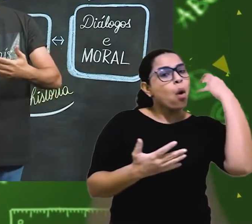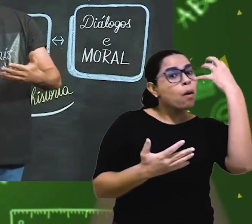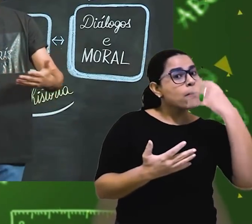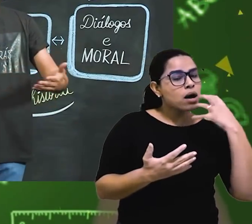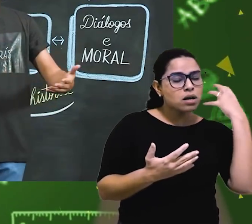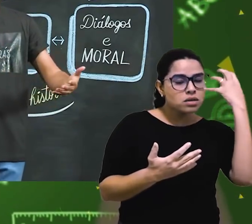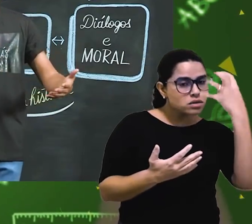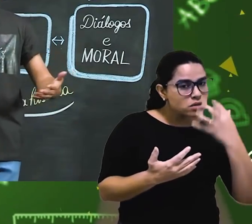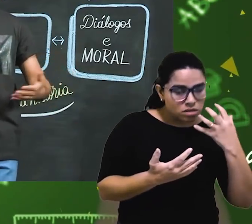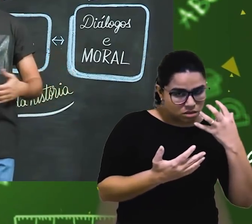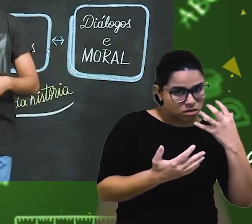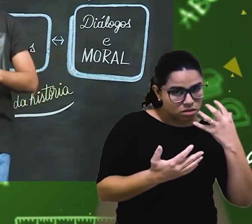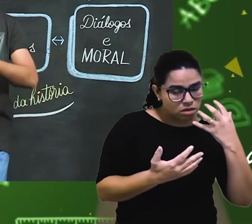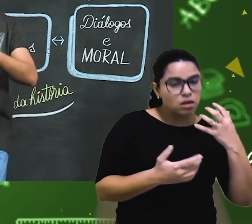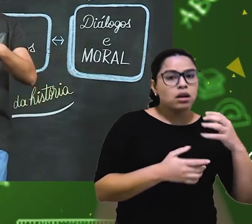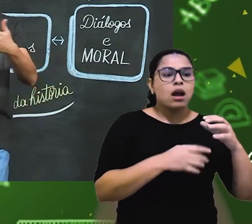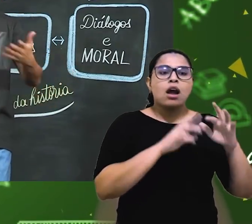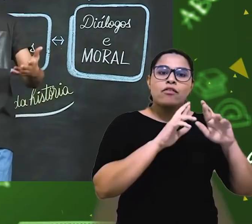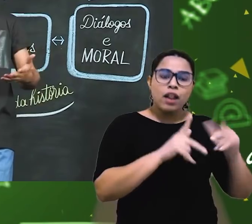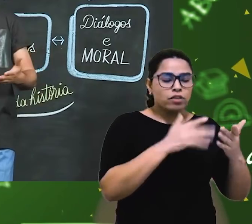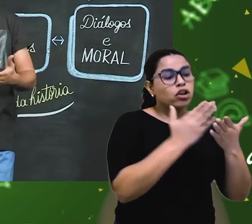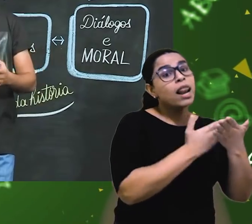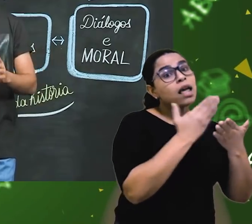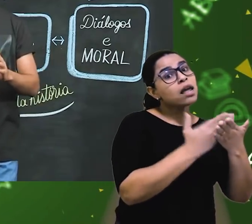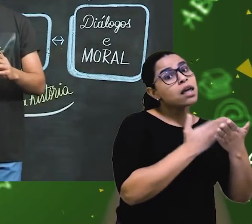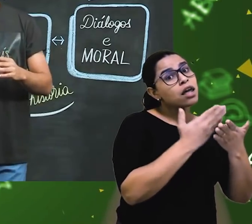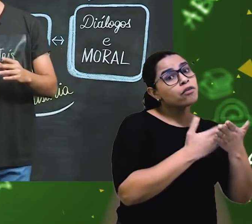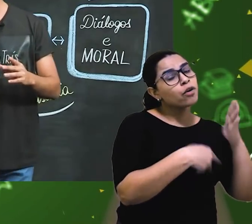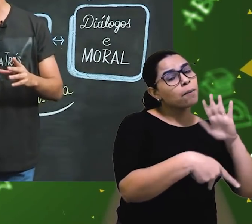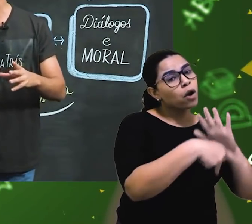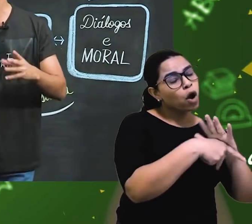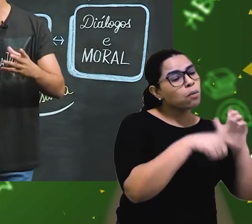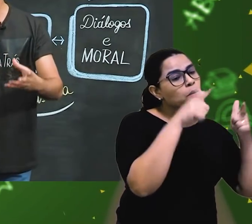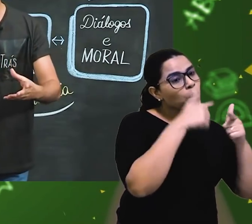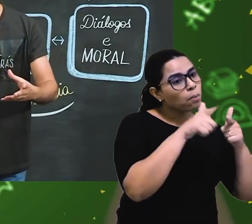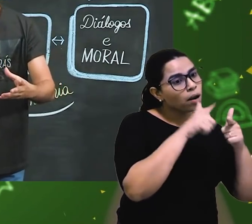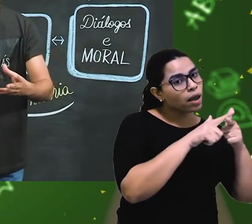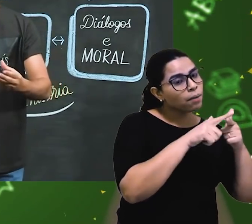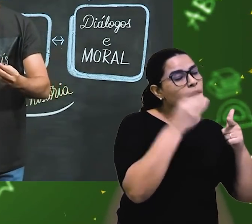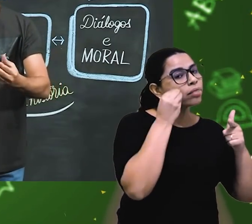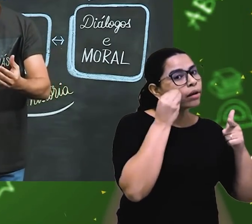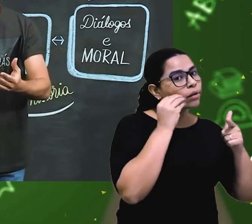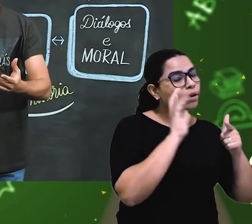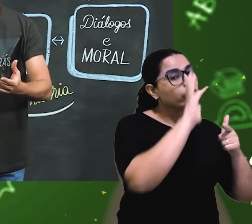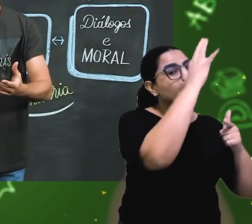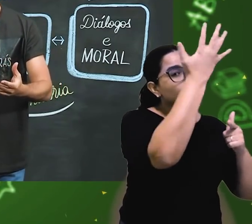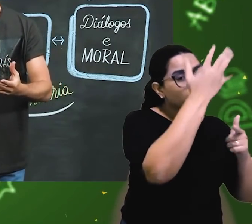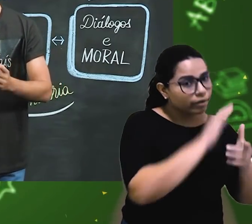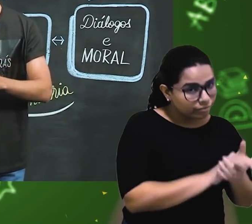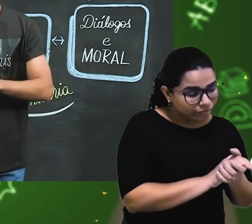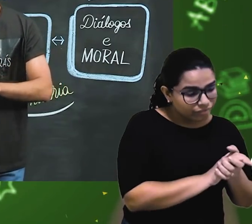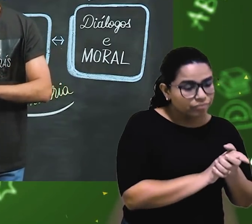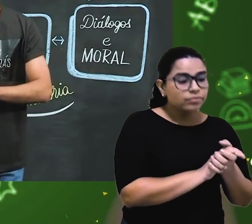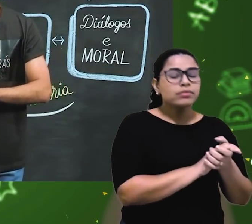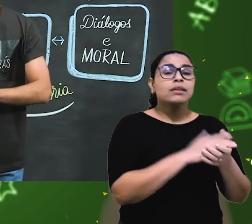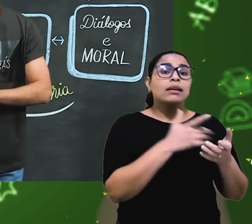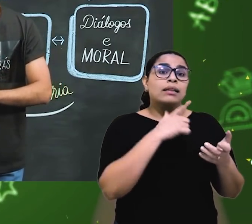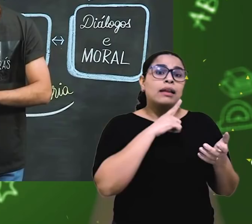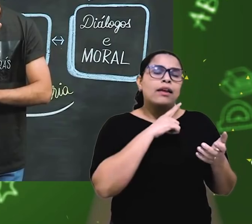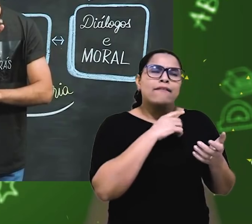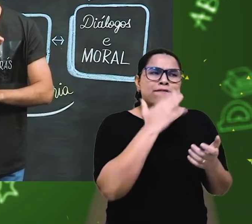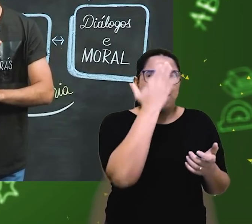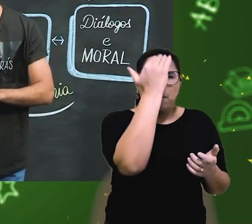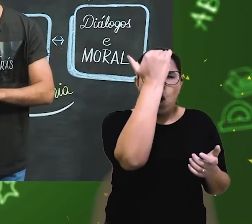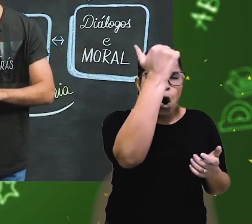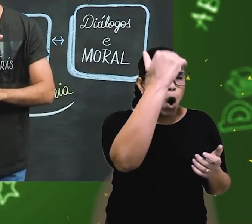tem vários romancistas famosos, tais como Jorge Amado e tantos outros, que contam histórias muito longas, narrativas muito complexas, que não tem